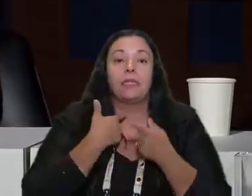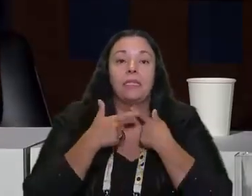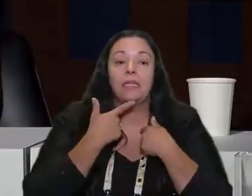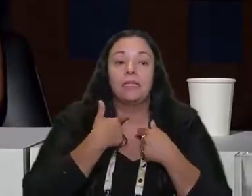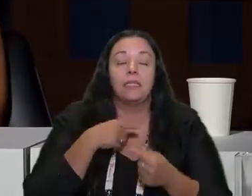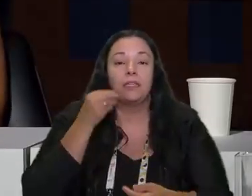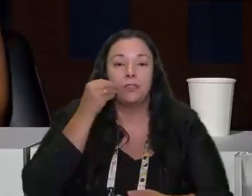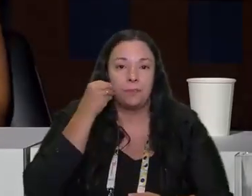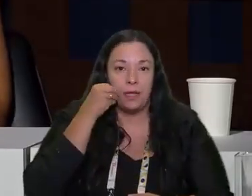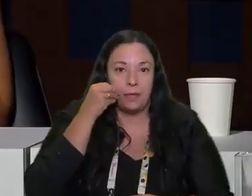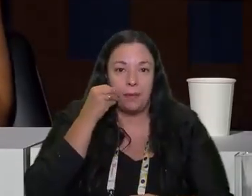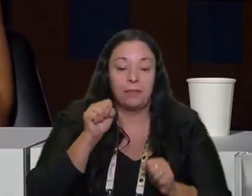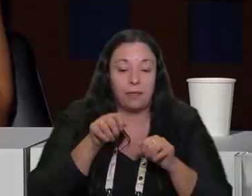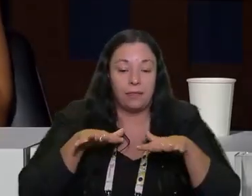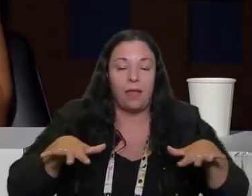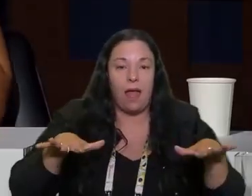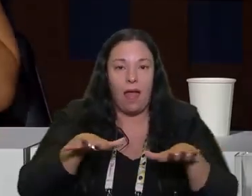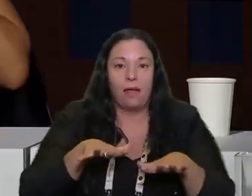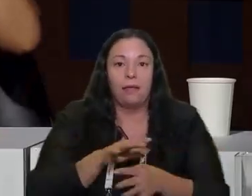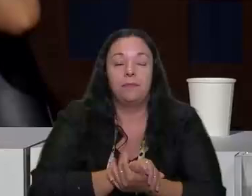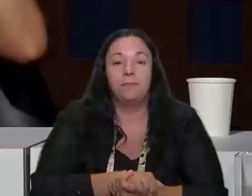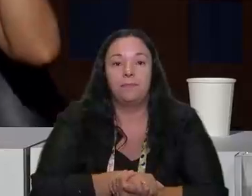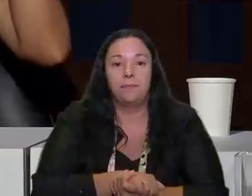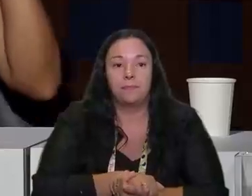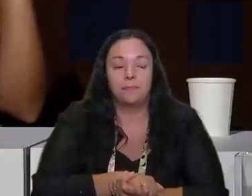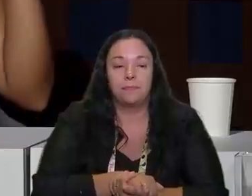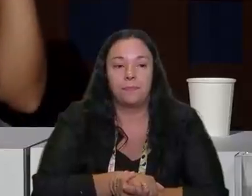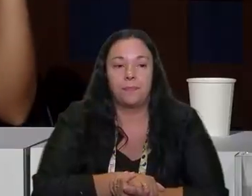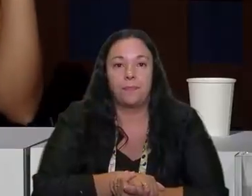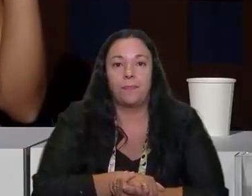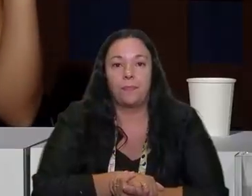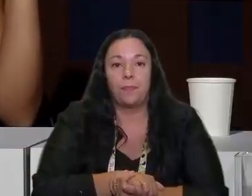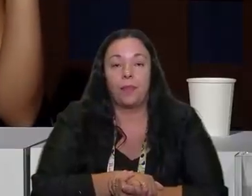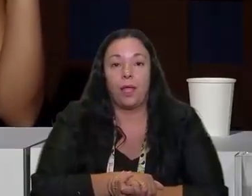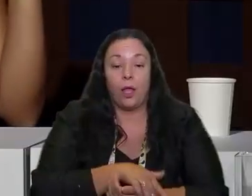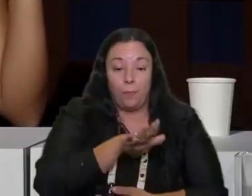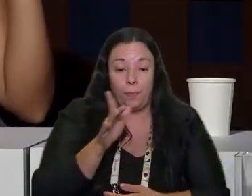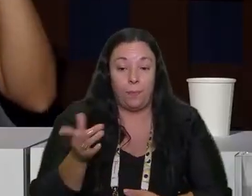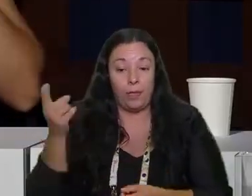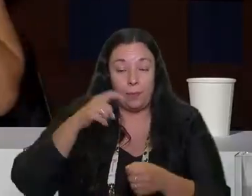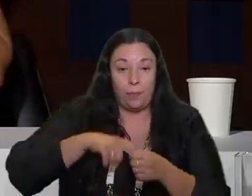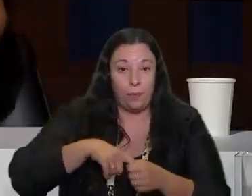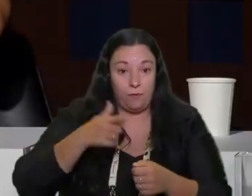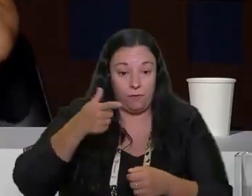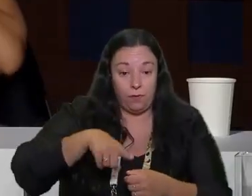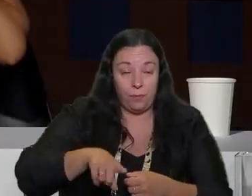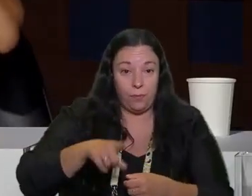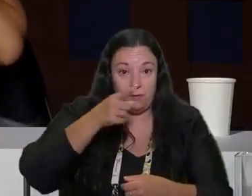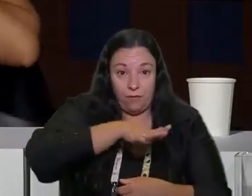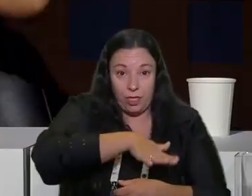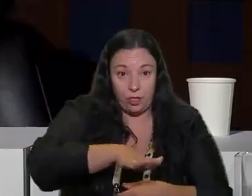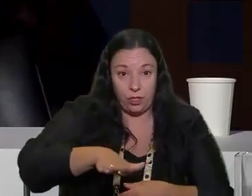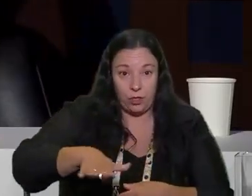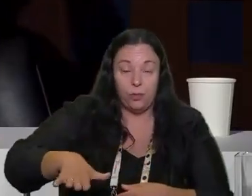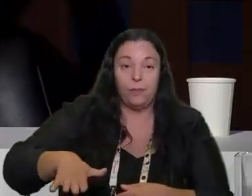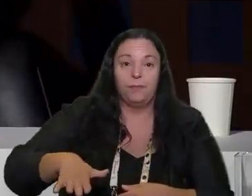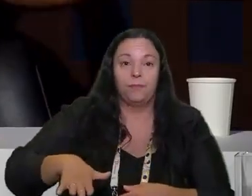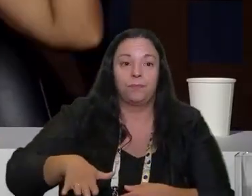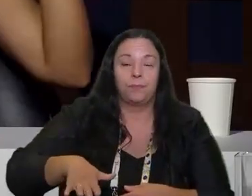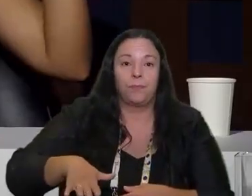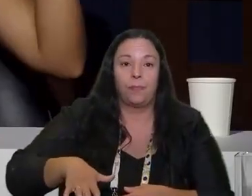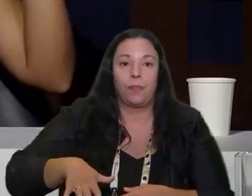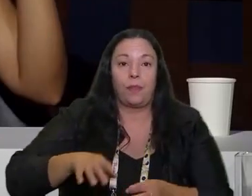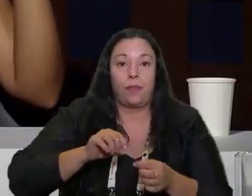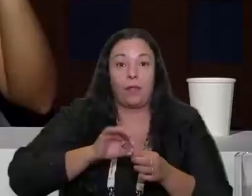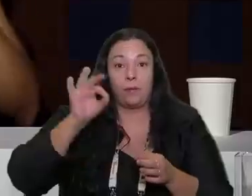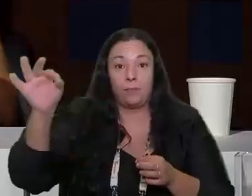de experimentar nessa área. E, ao mesmo tempo, foi para o infantil. Eu saí desse meio, fui para uma ponta